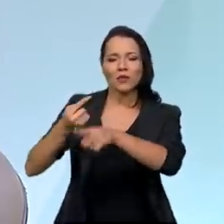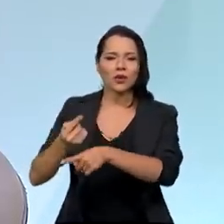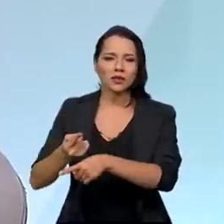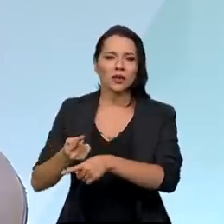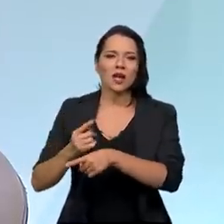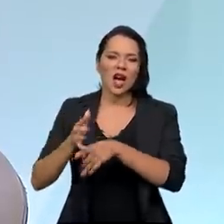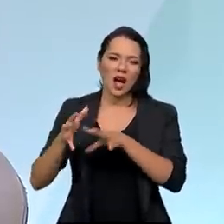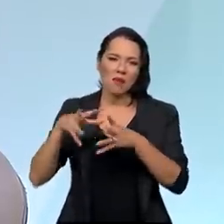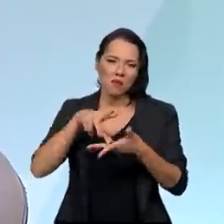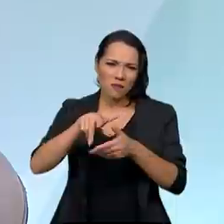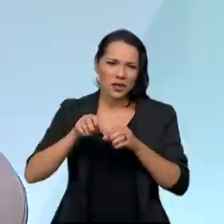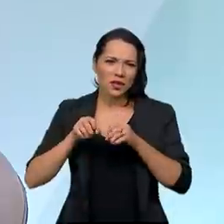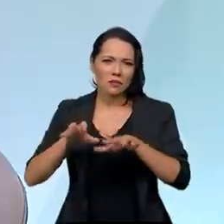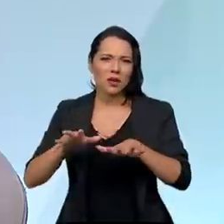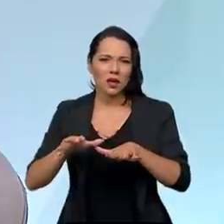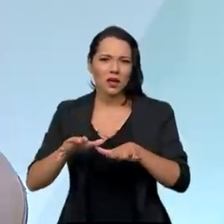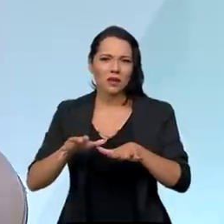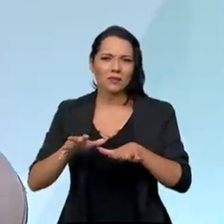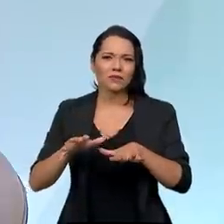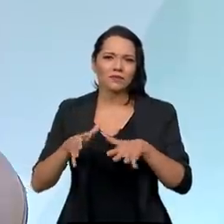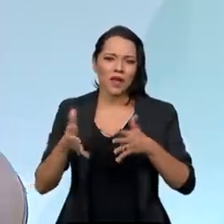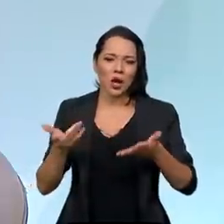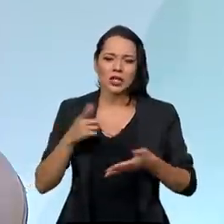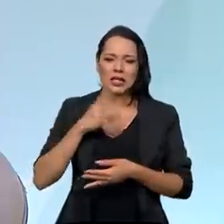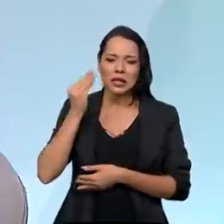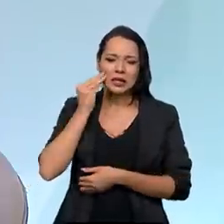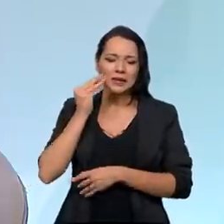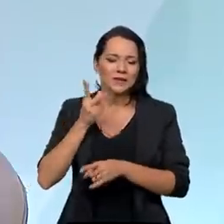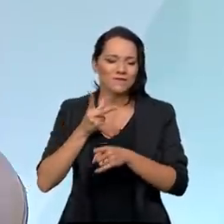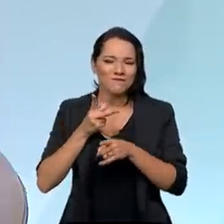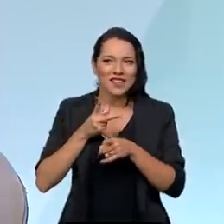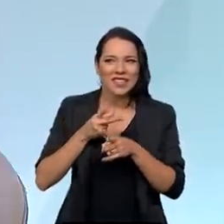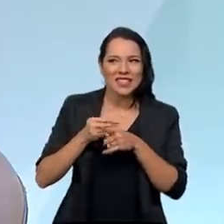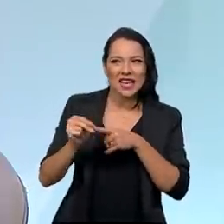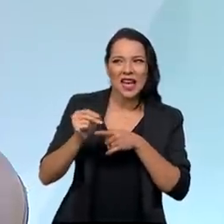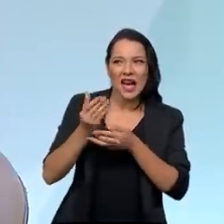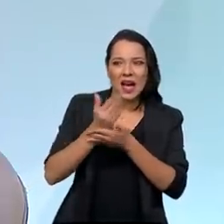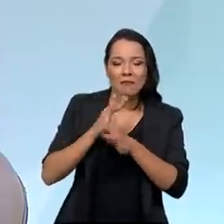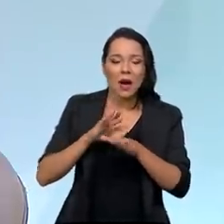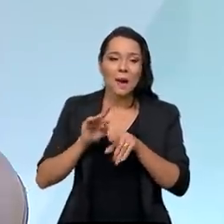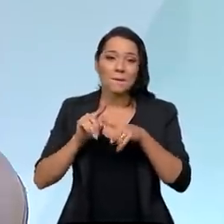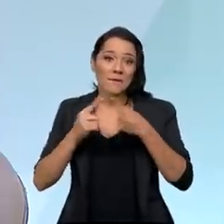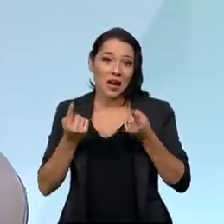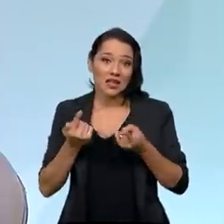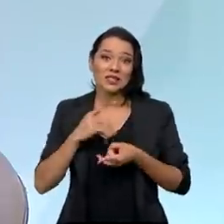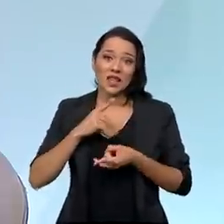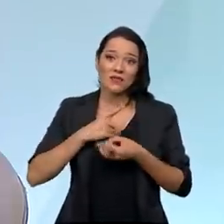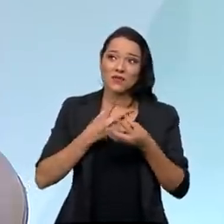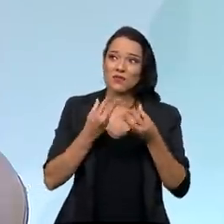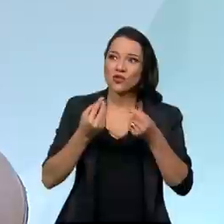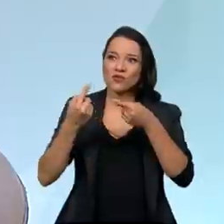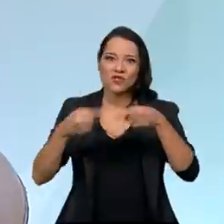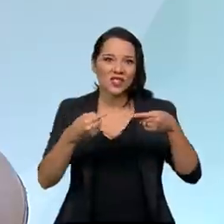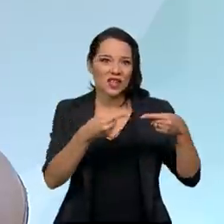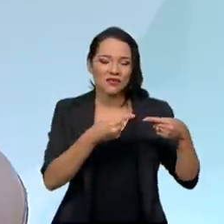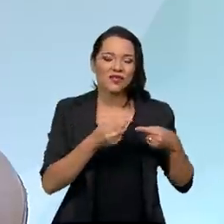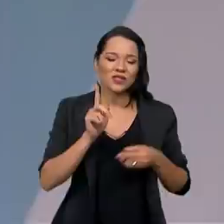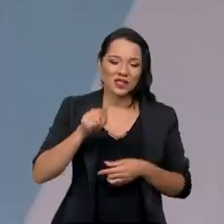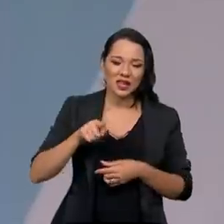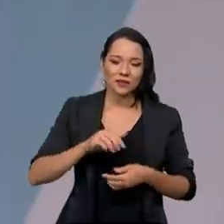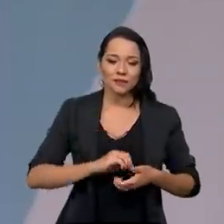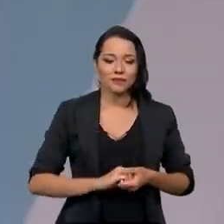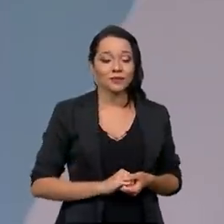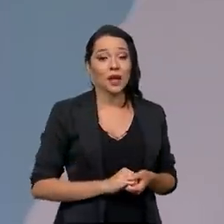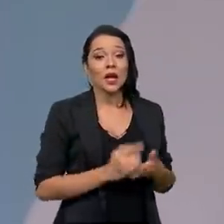A pandemia, nós estamos tentando vencê-la, mas ela nos trouxe muitos desafios, não é, Paulo?